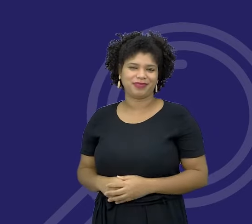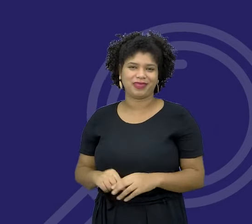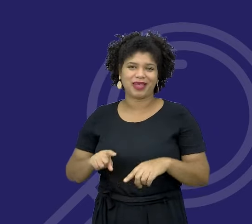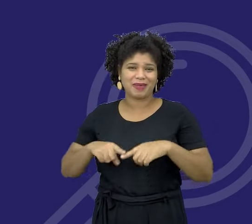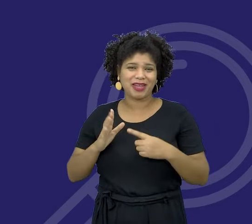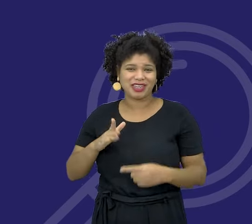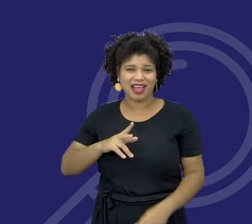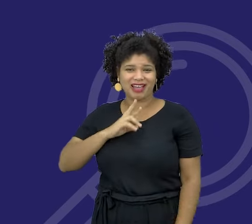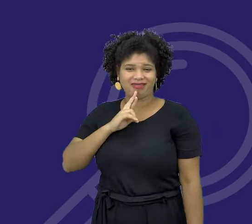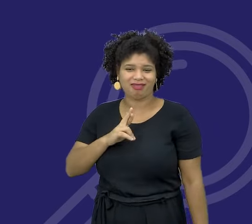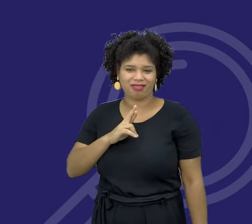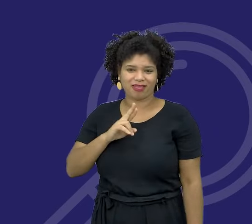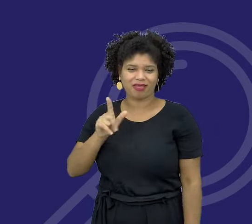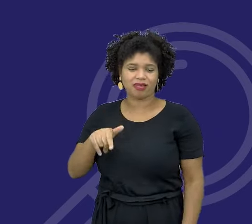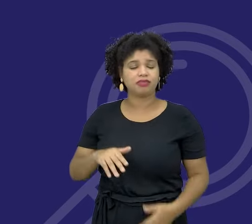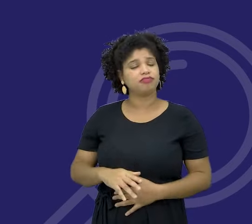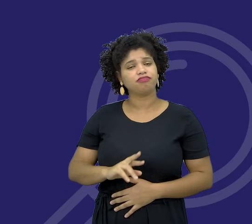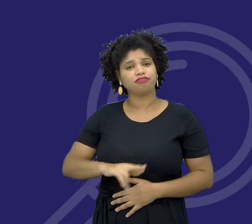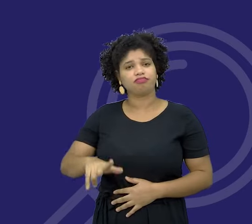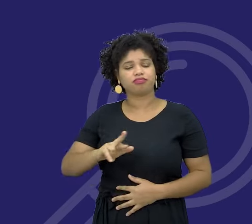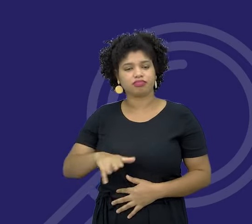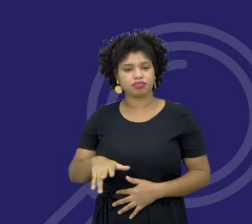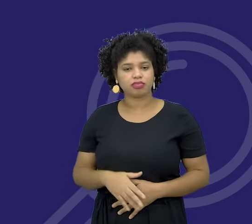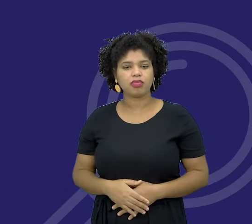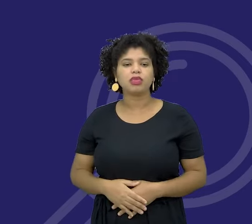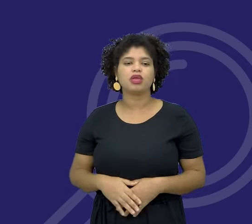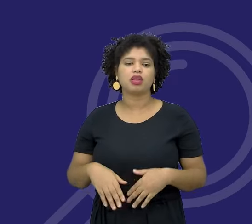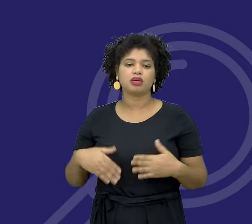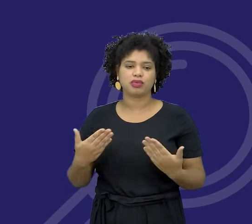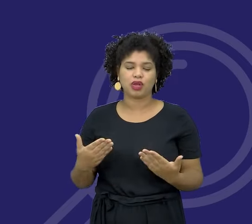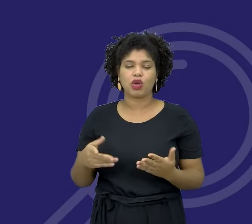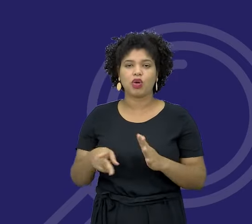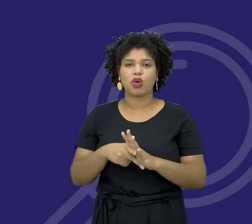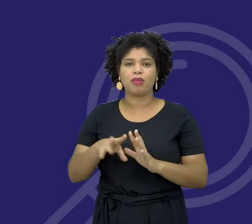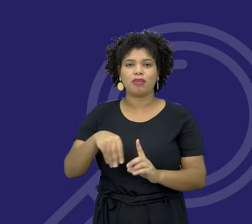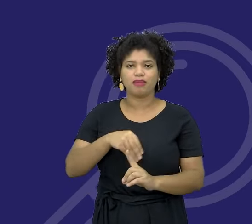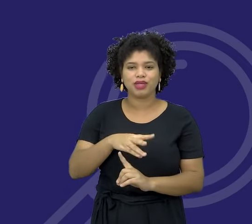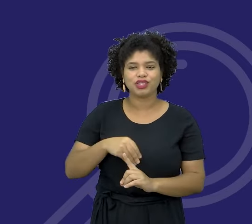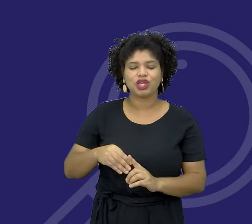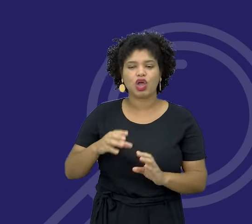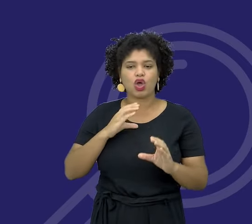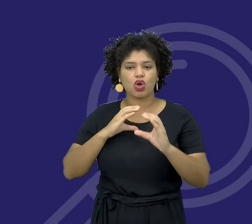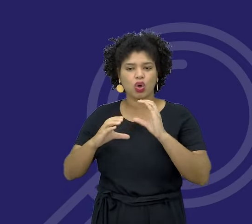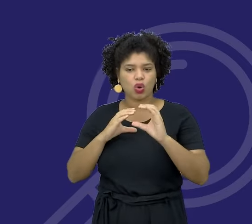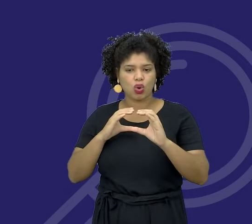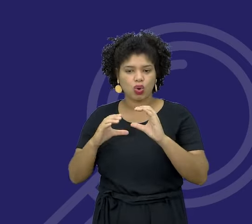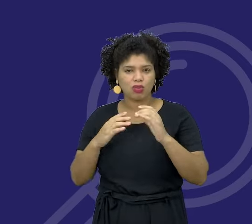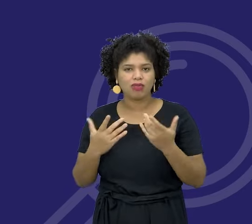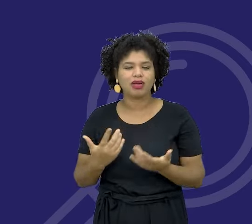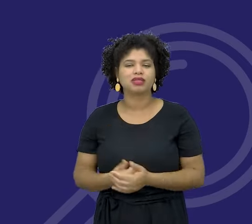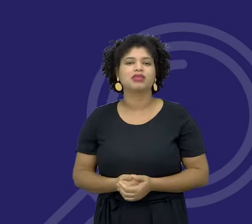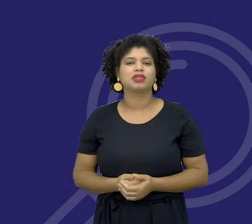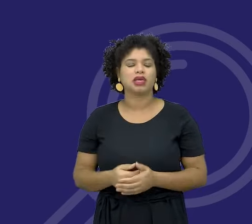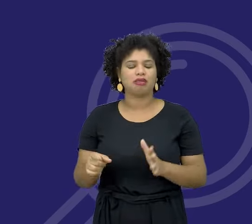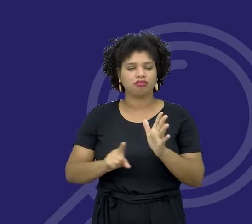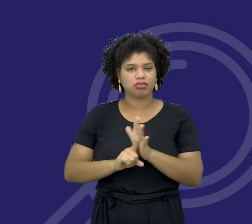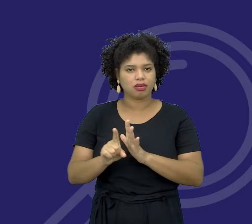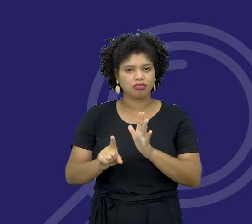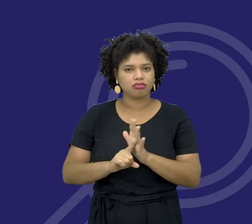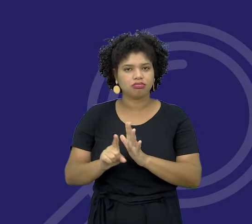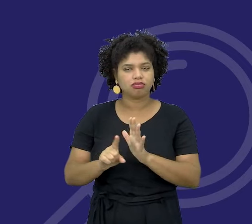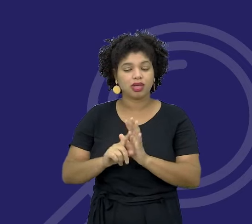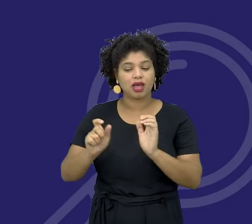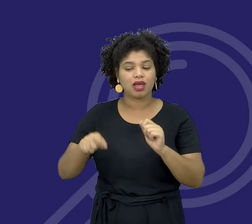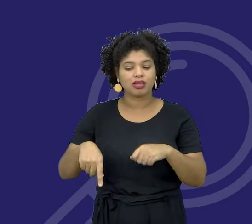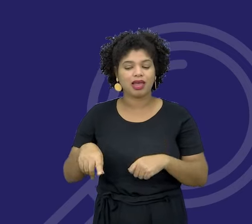a resolução. Ele vai chegar lá mediando, conversando, fazendo boas perguntas, para